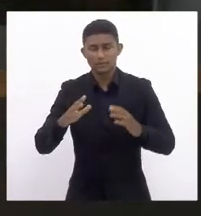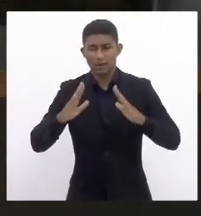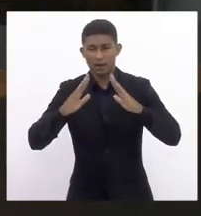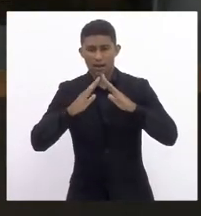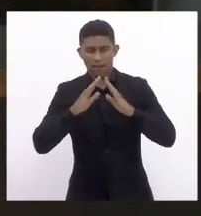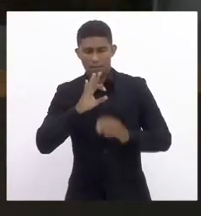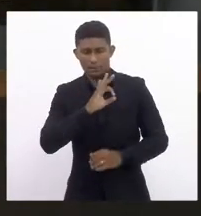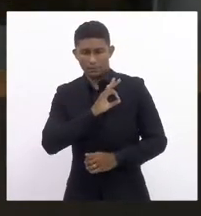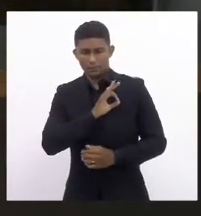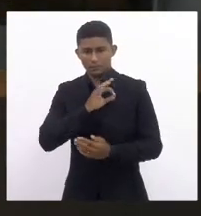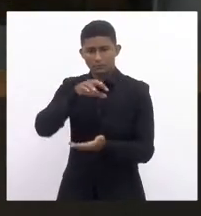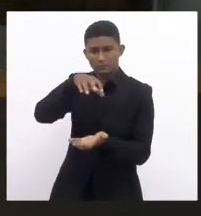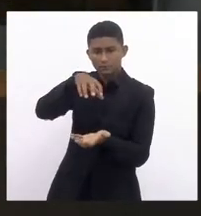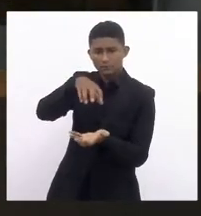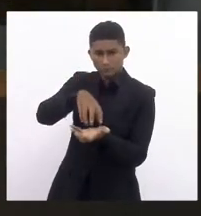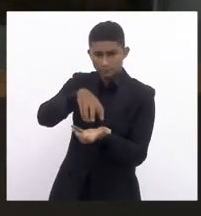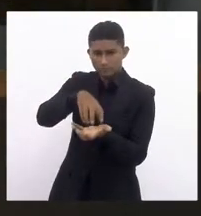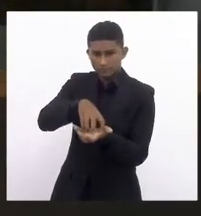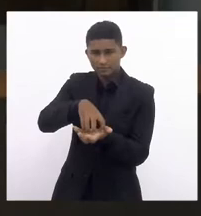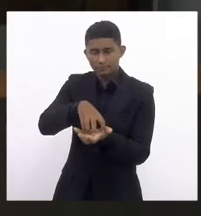óbvio, quando Petrópolis